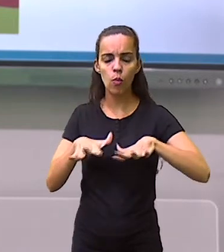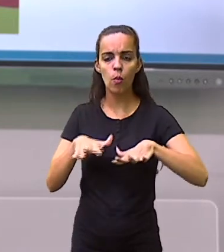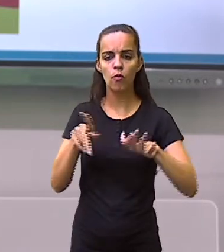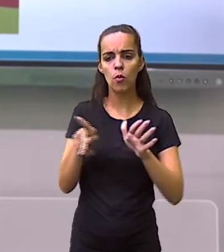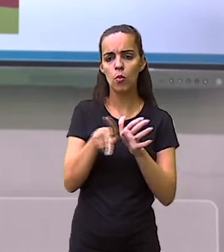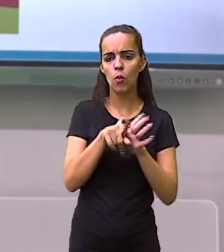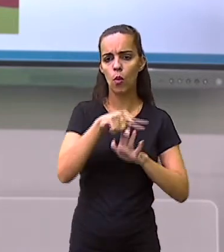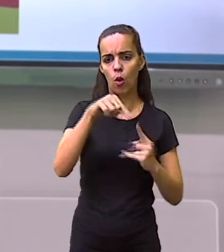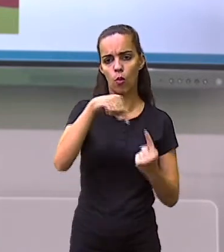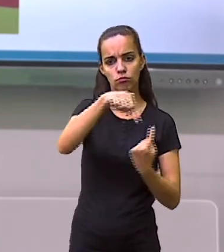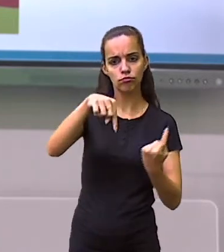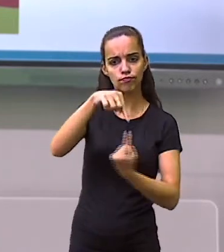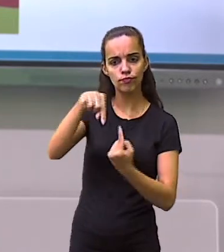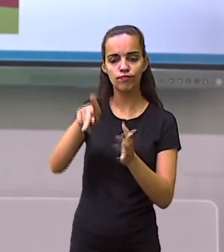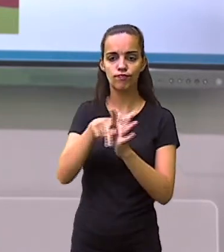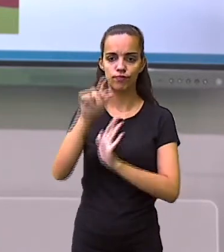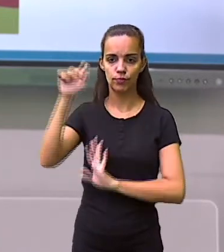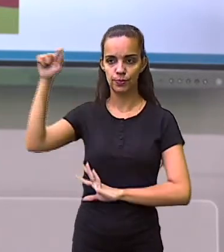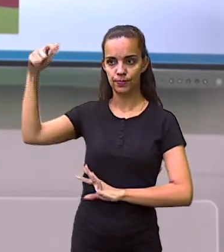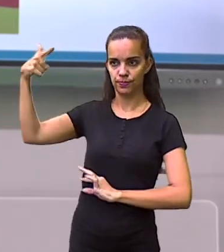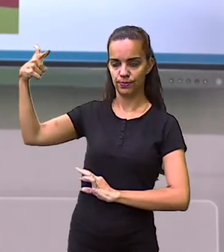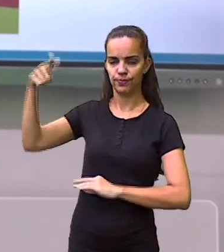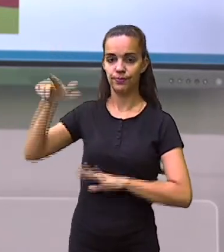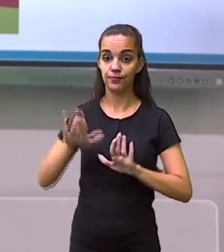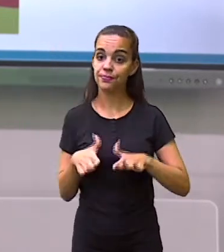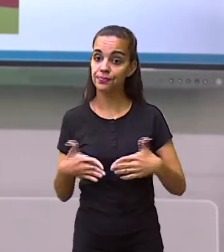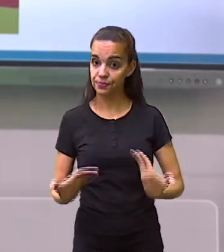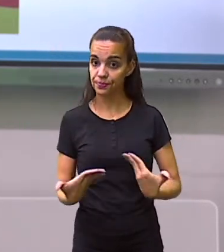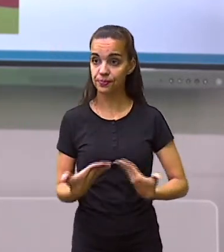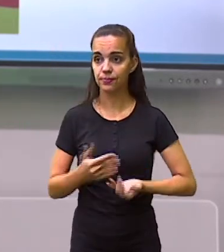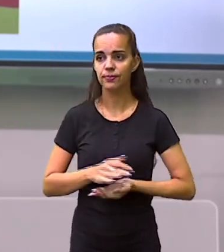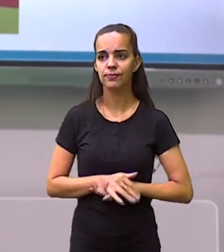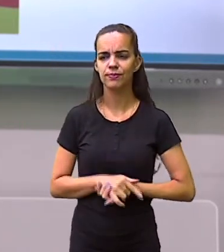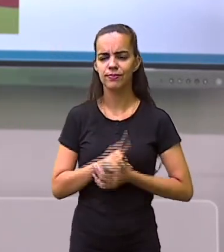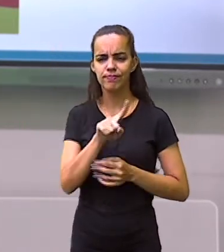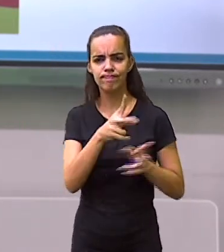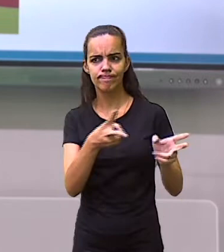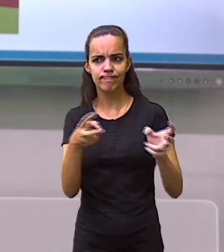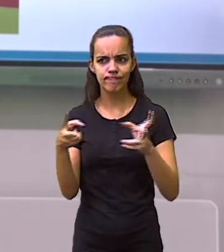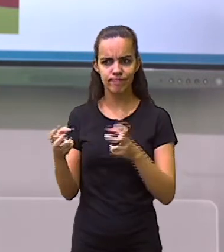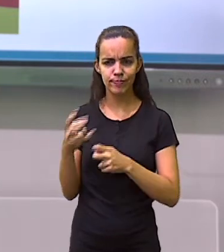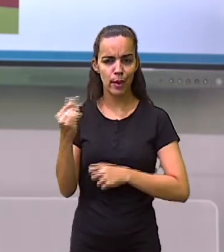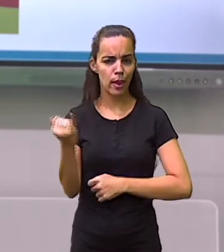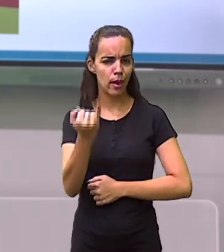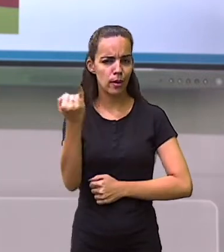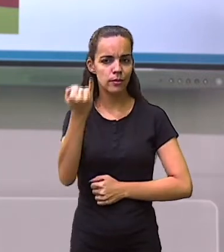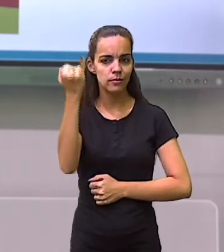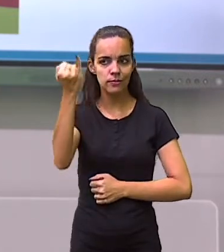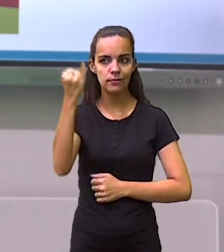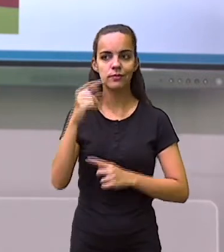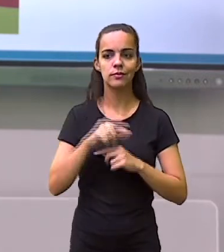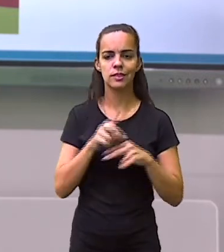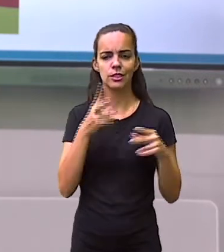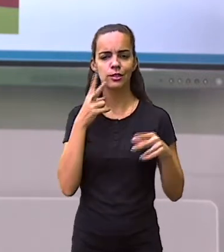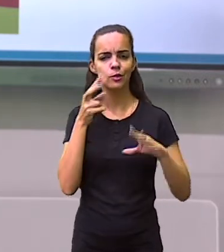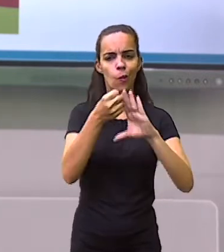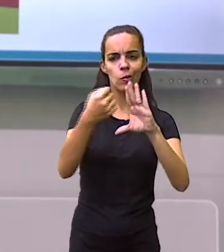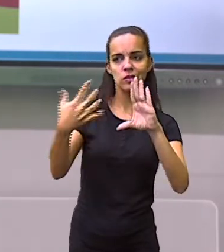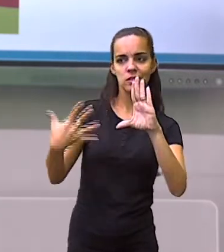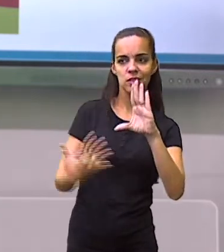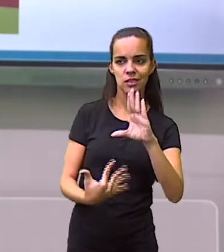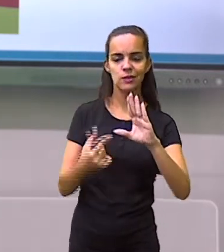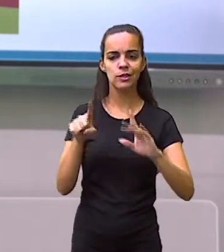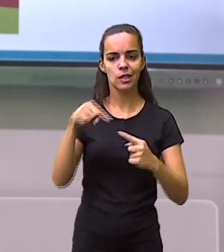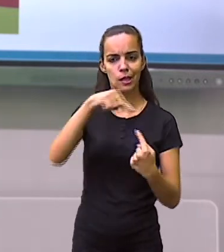aparente do Sol. E então, percebeu a importância e as características do movimento